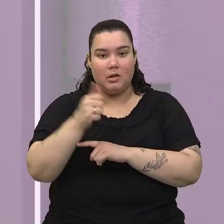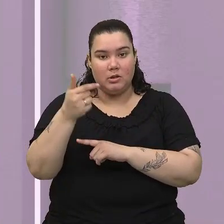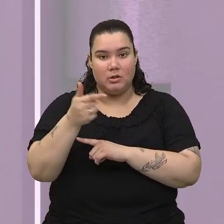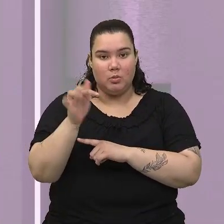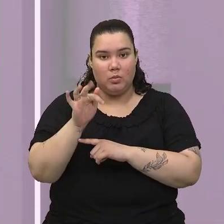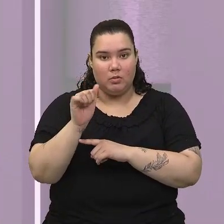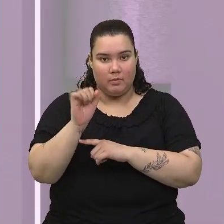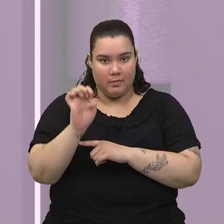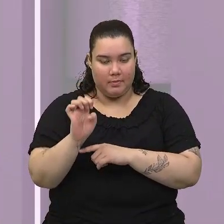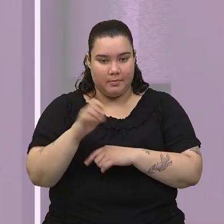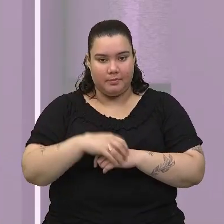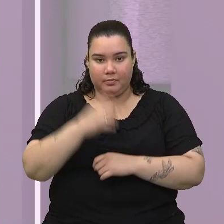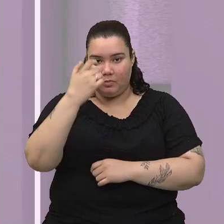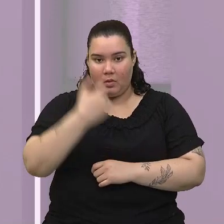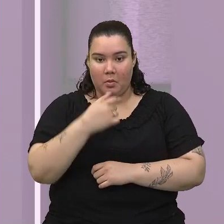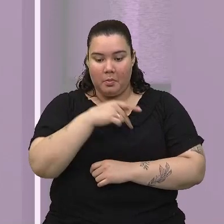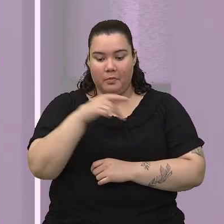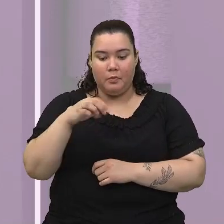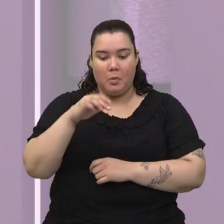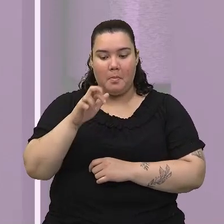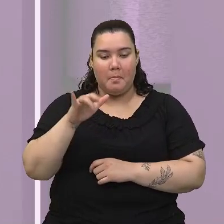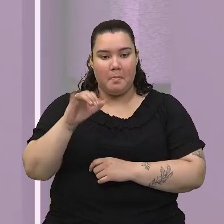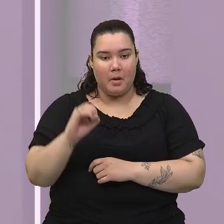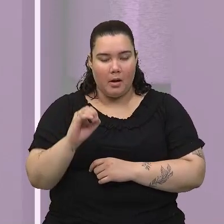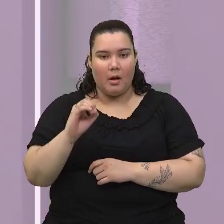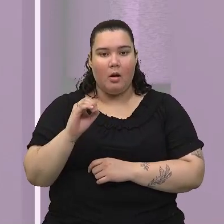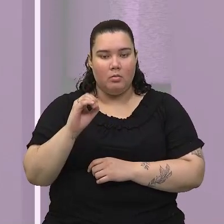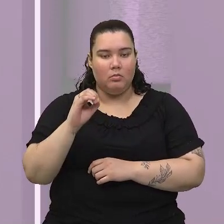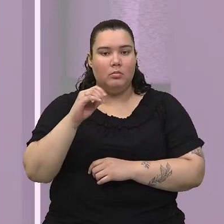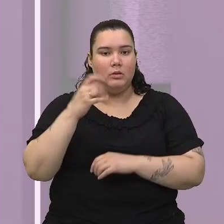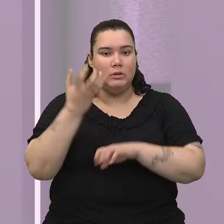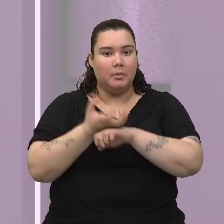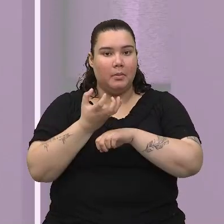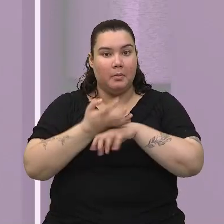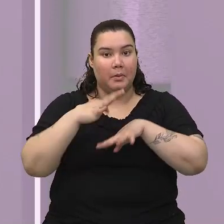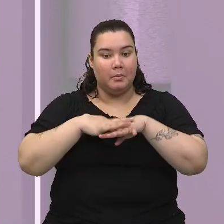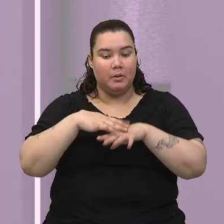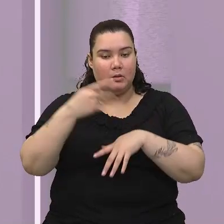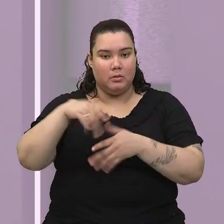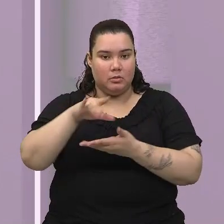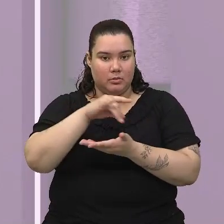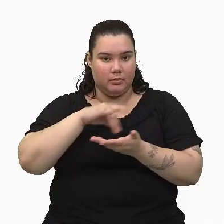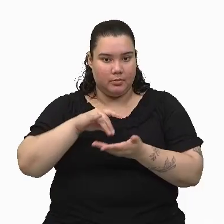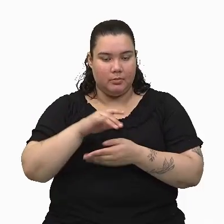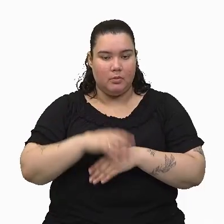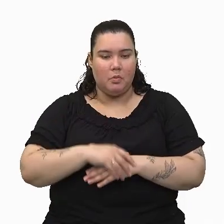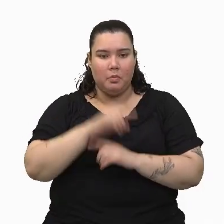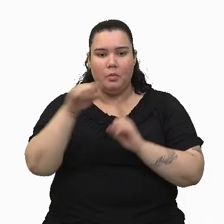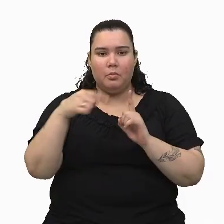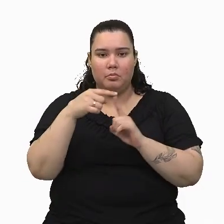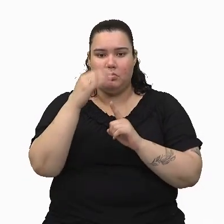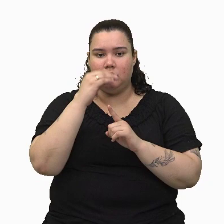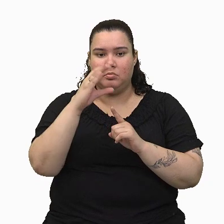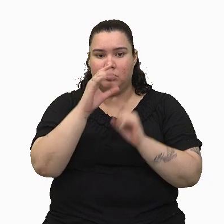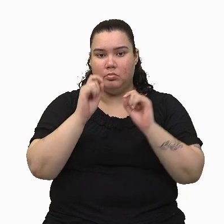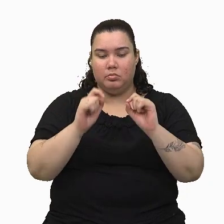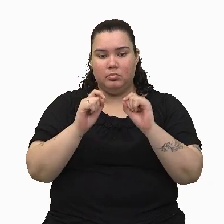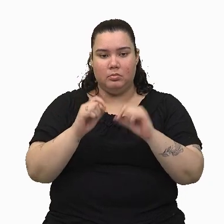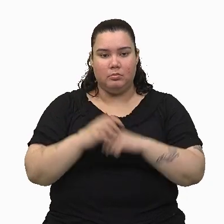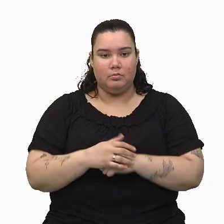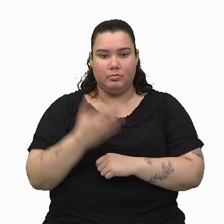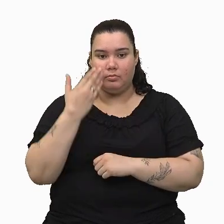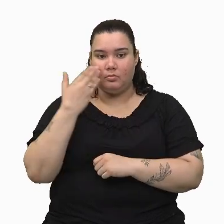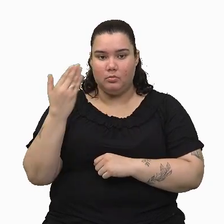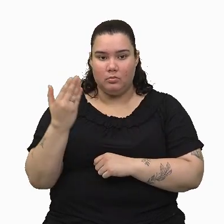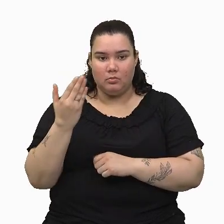André, professor de matemática aqui do CEMIAM, e vamos verificar agora qual será nosso objeto de conhecimento desta aula. Nós temos então aí a aula